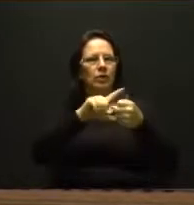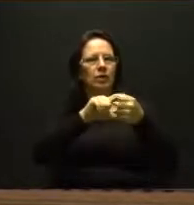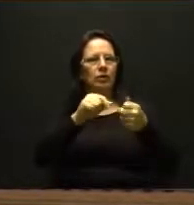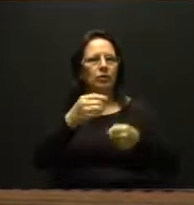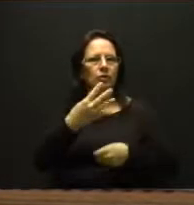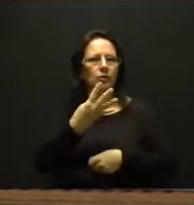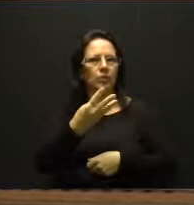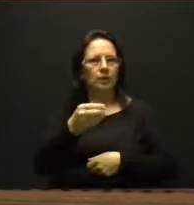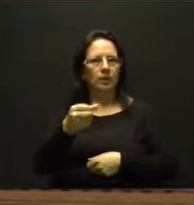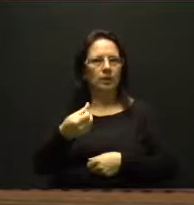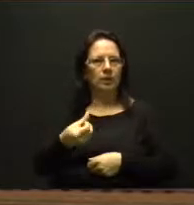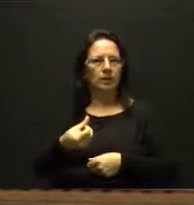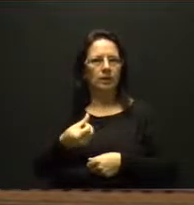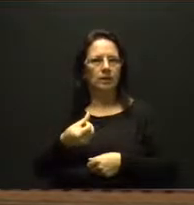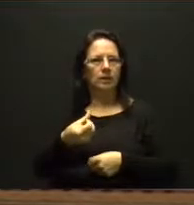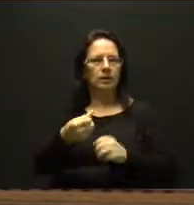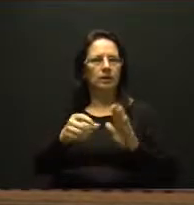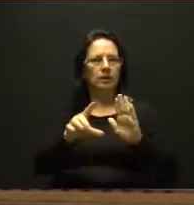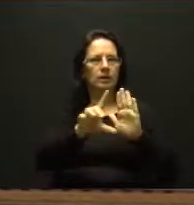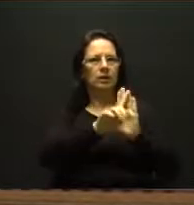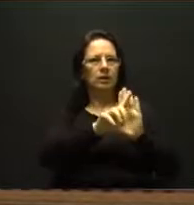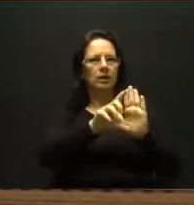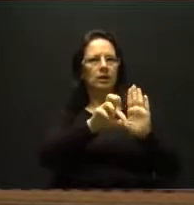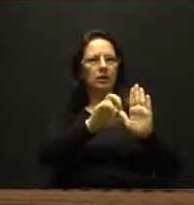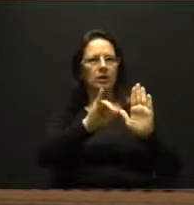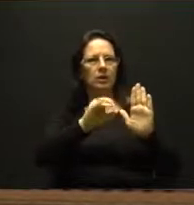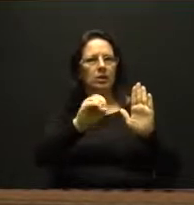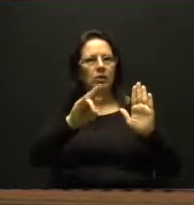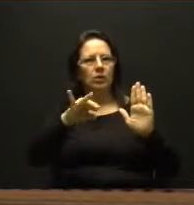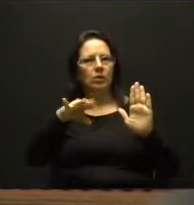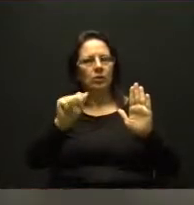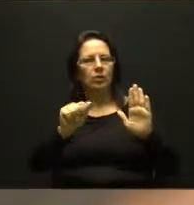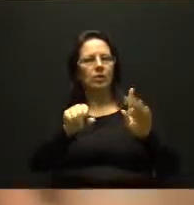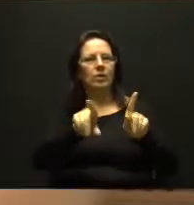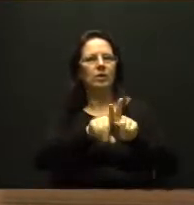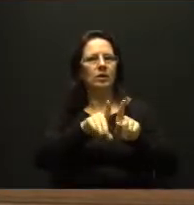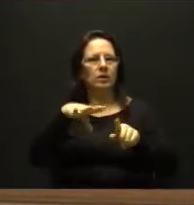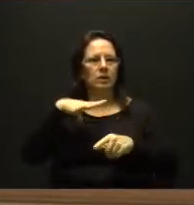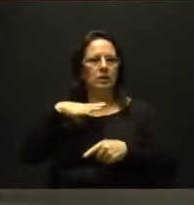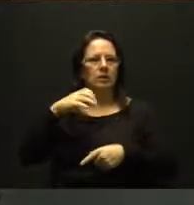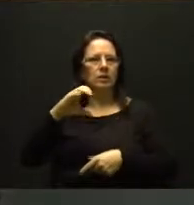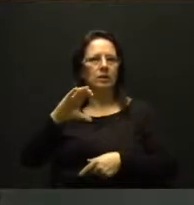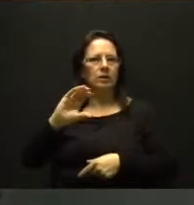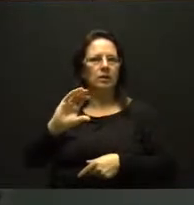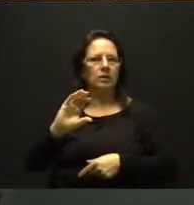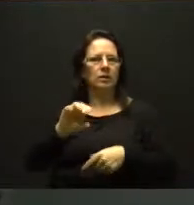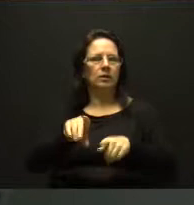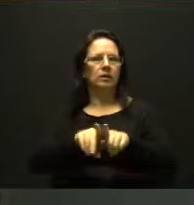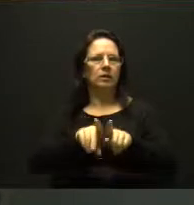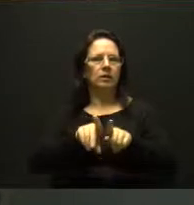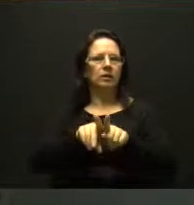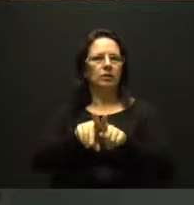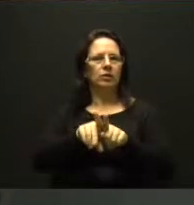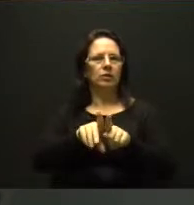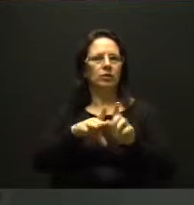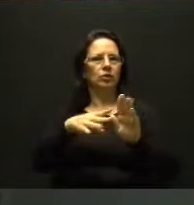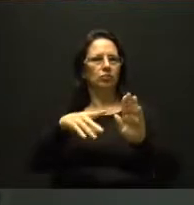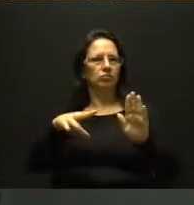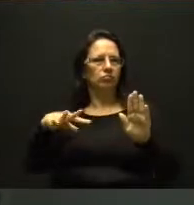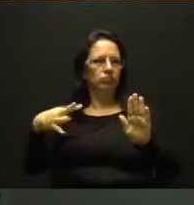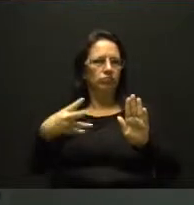46 da lei orgânica do município no que pertine ao alcorão para sua aprovação